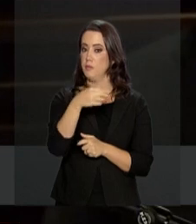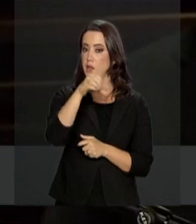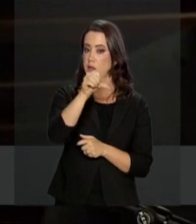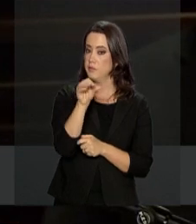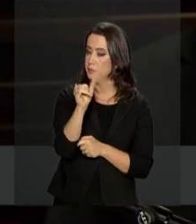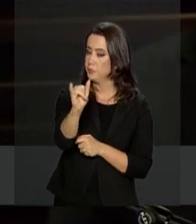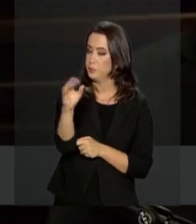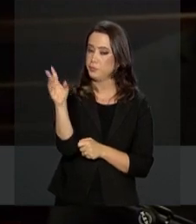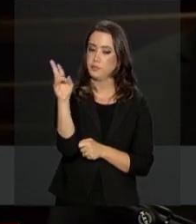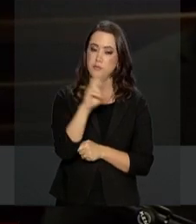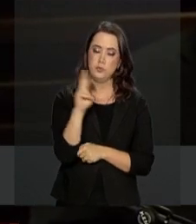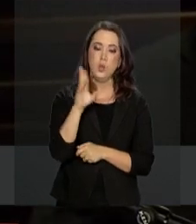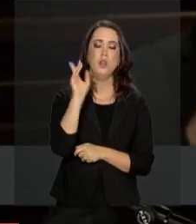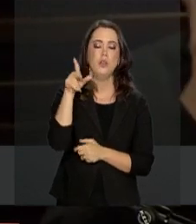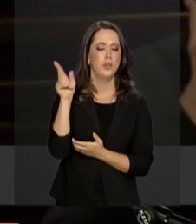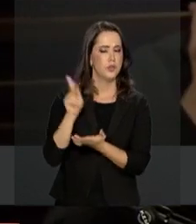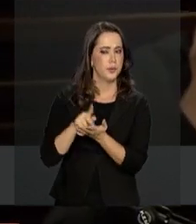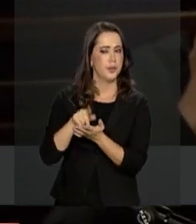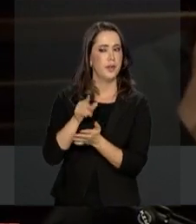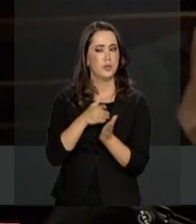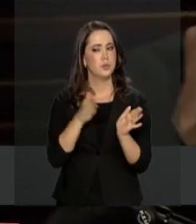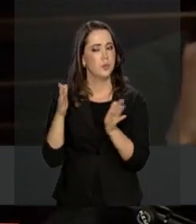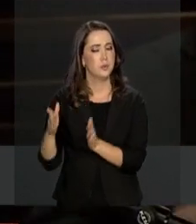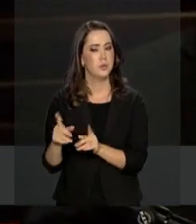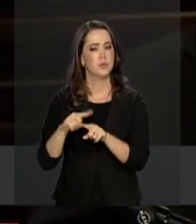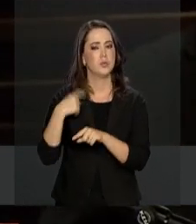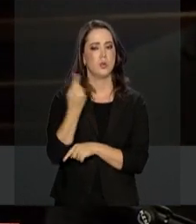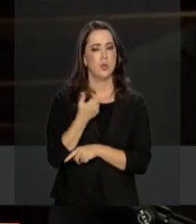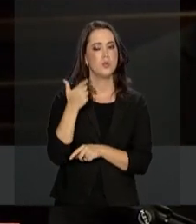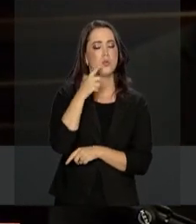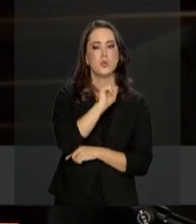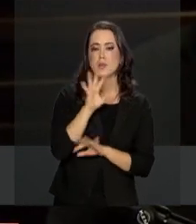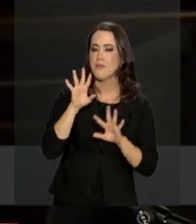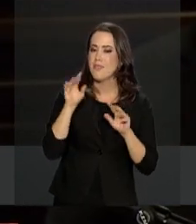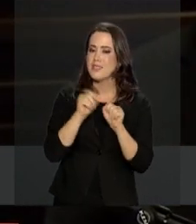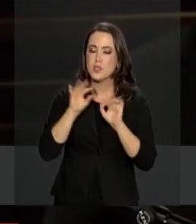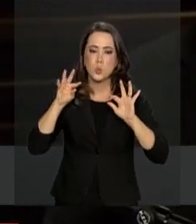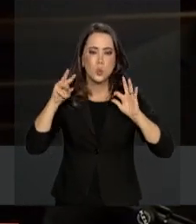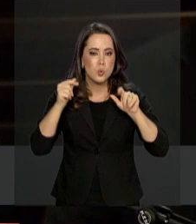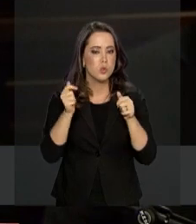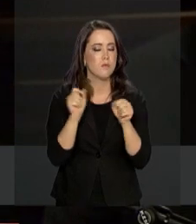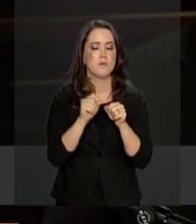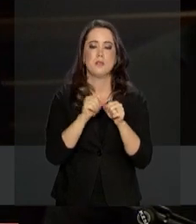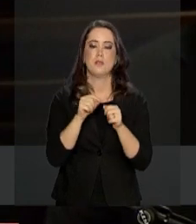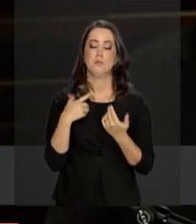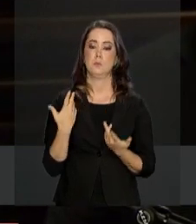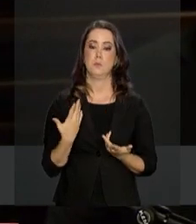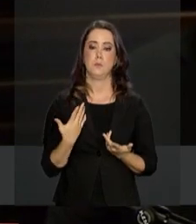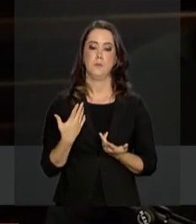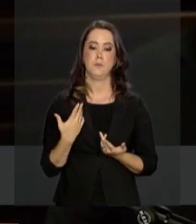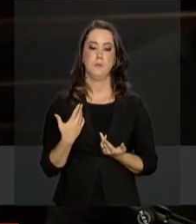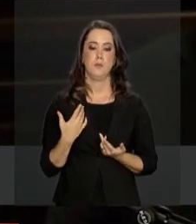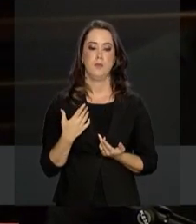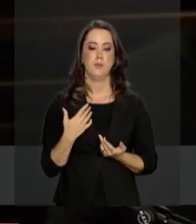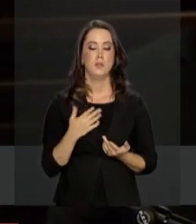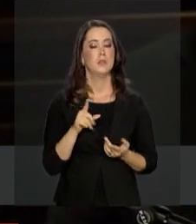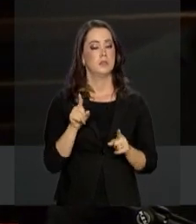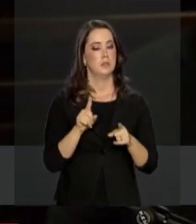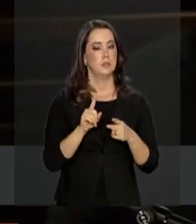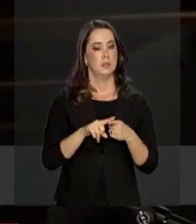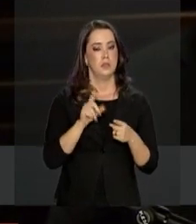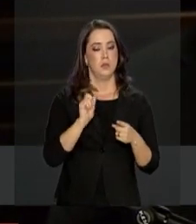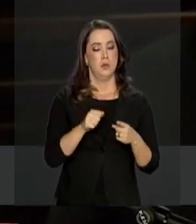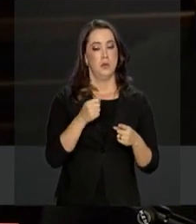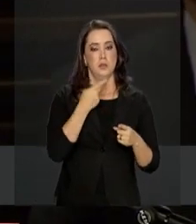reais que era a realidade daquele instante conseguimos fazer tudo aquilo que foi feito não é a entre elas se me